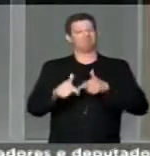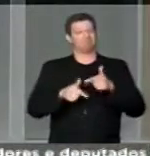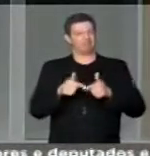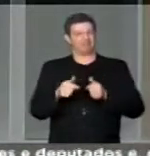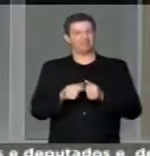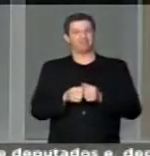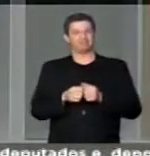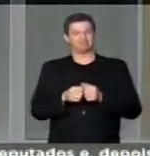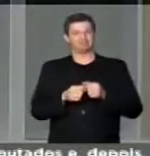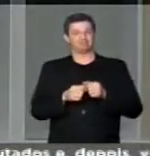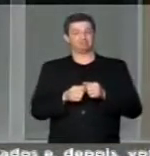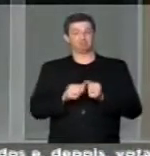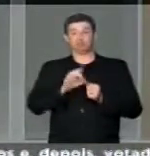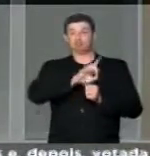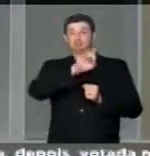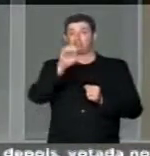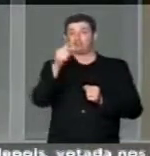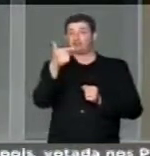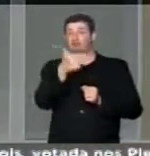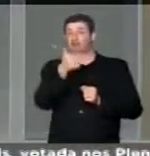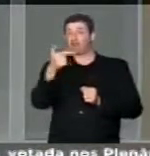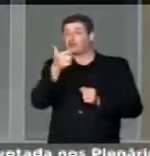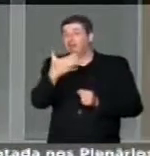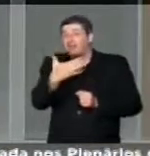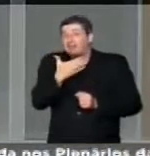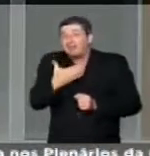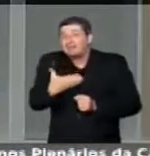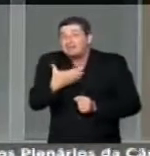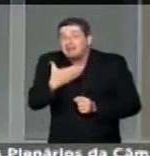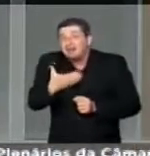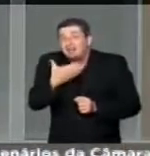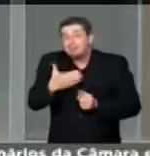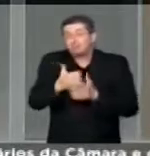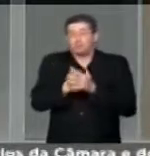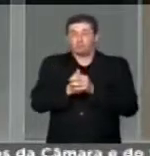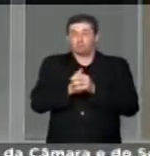Vejam, no dia 22 de dezembro,